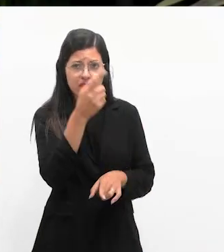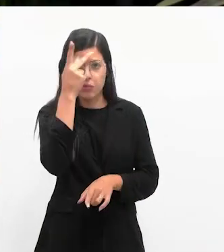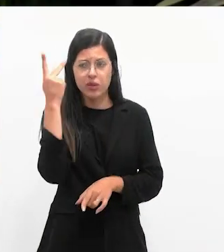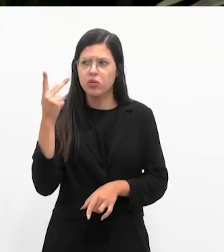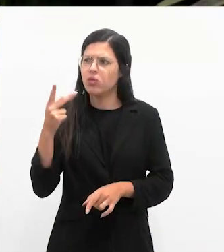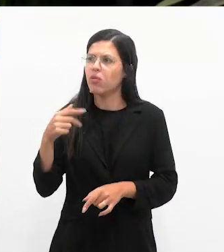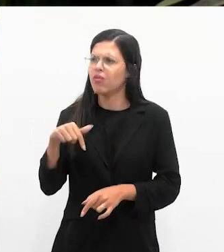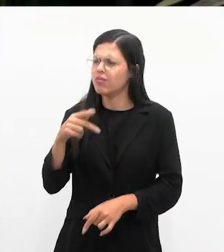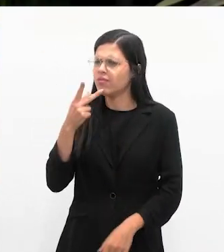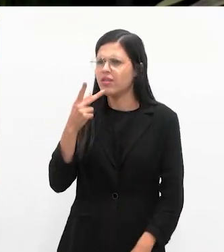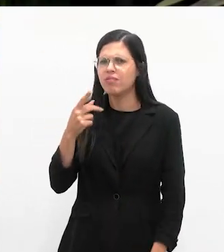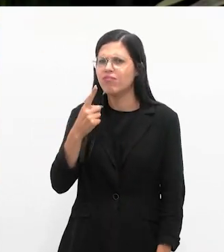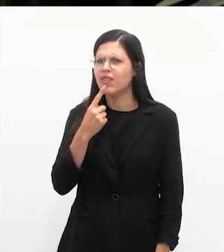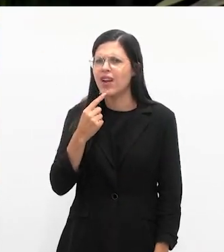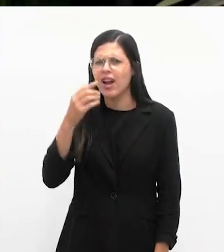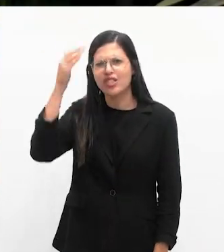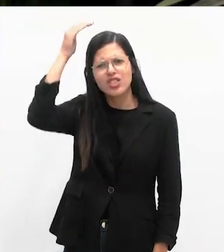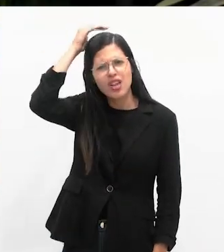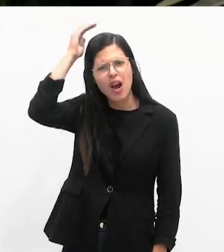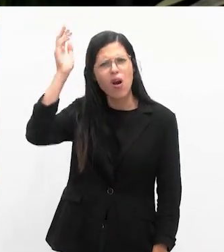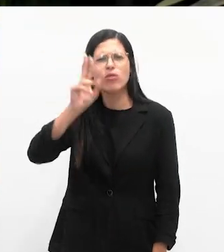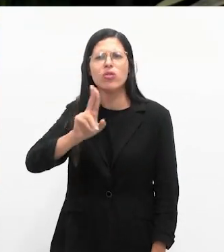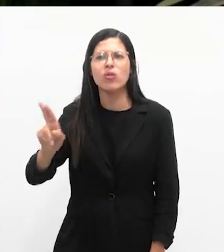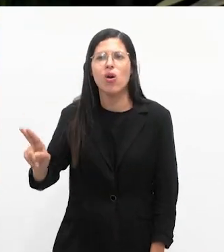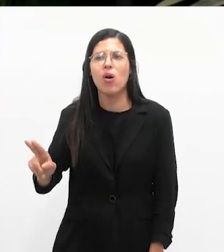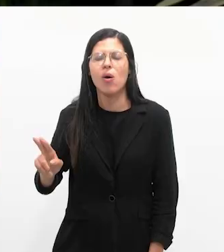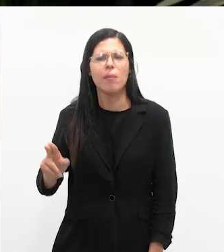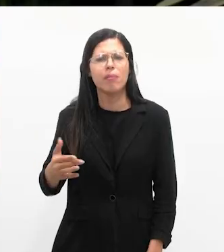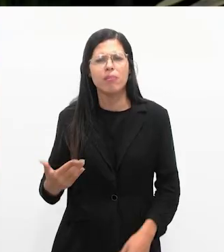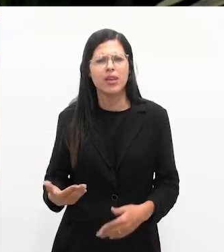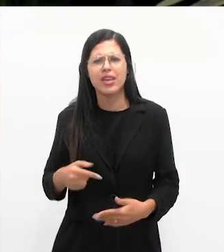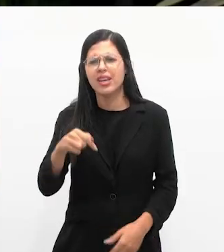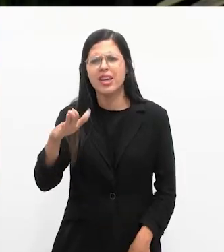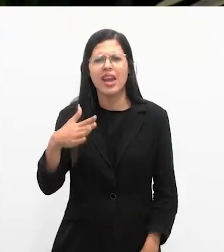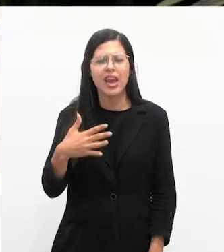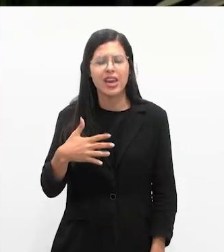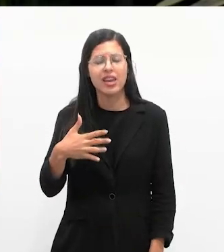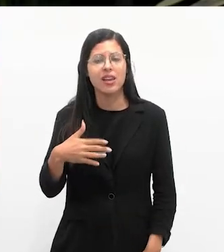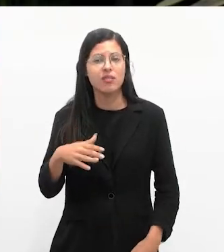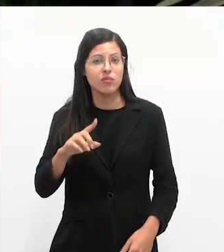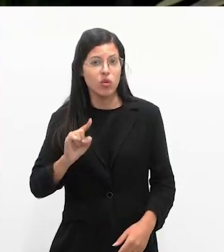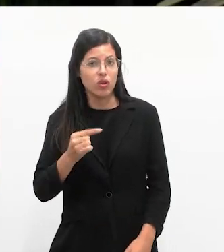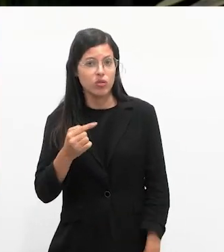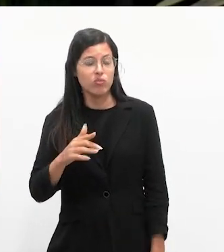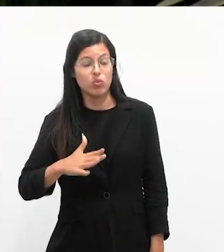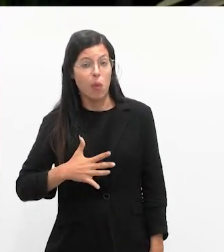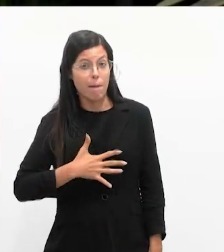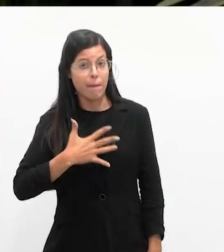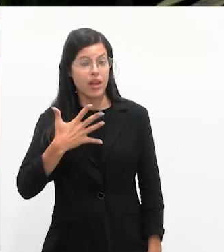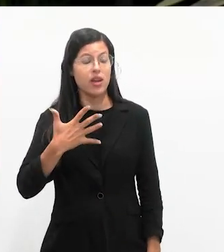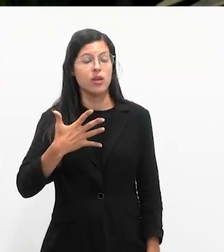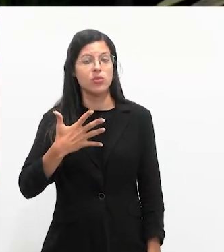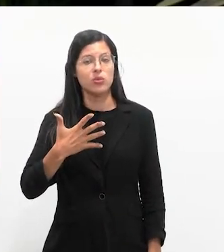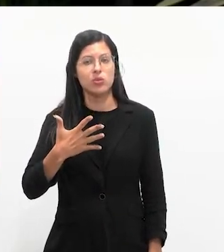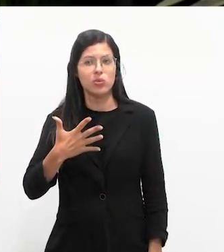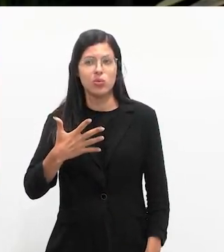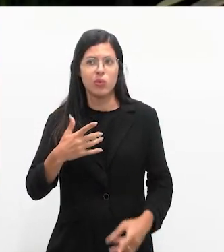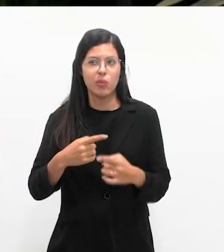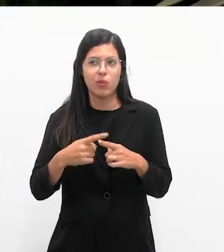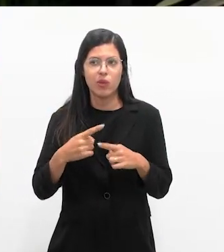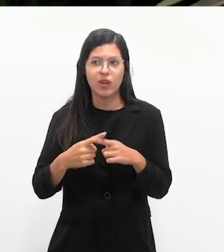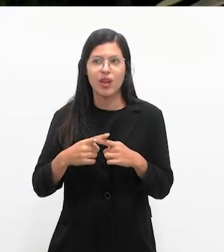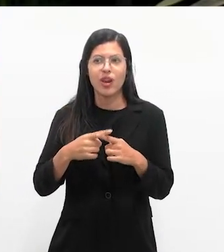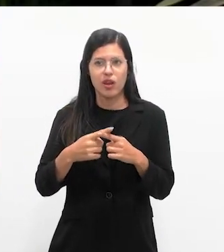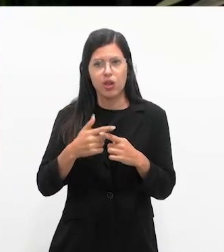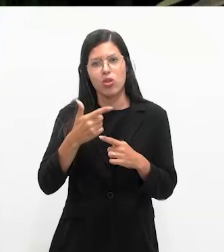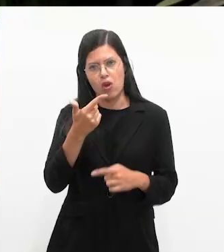cardeal é esse? Que nome é esse? E quando ouvimos o nome, ficamos também um pouco surpresos por trazer